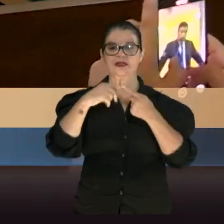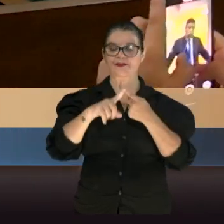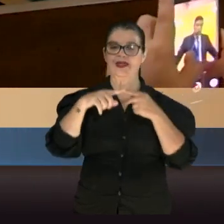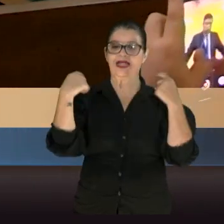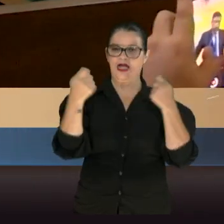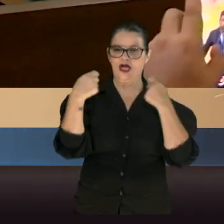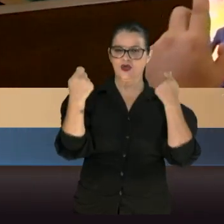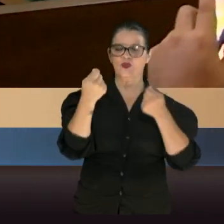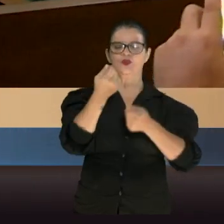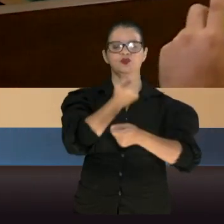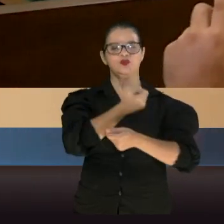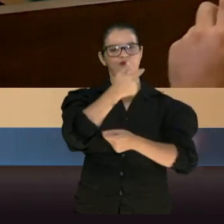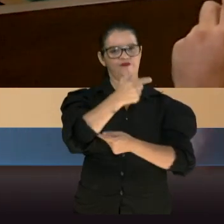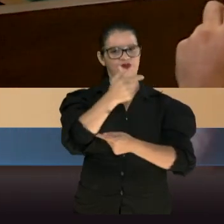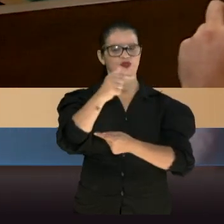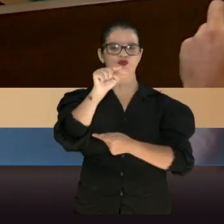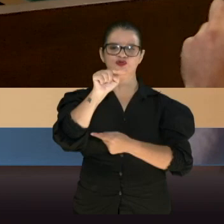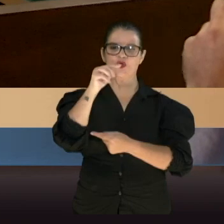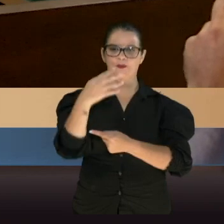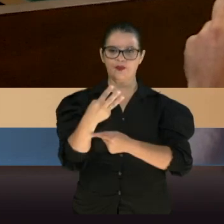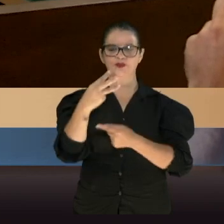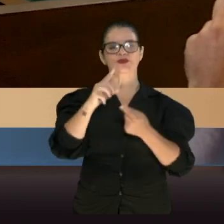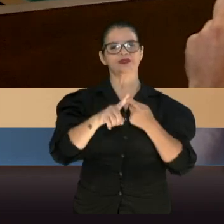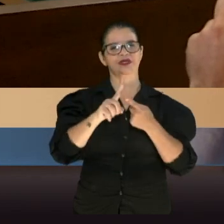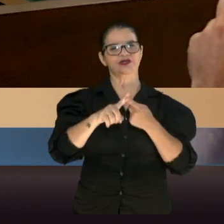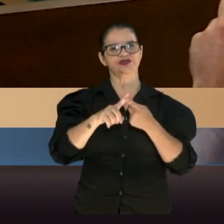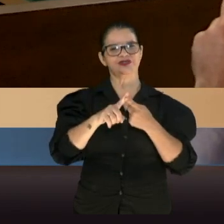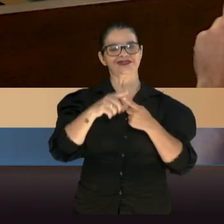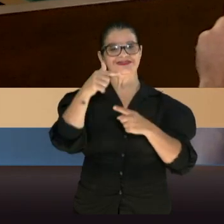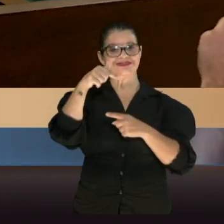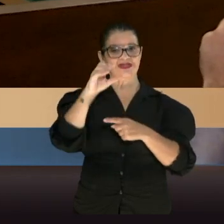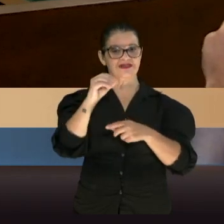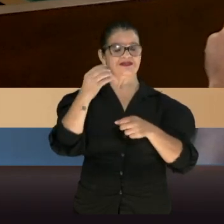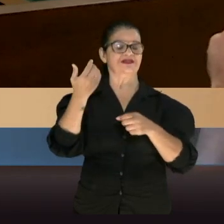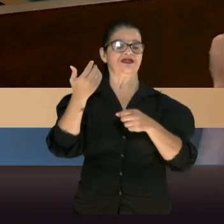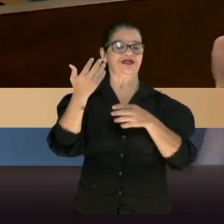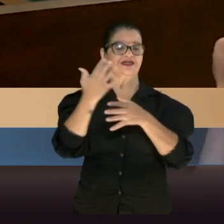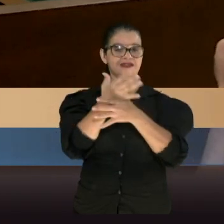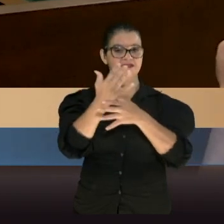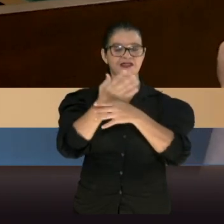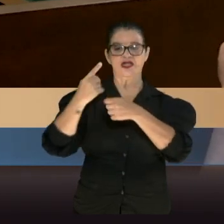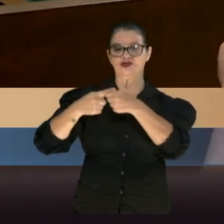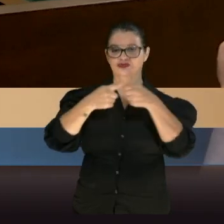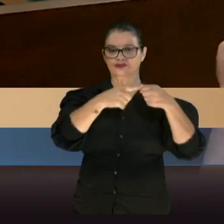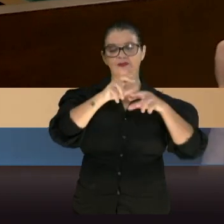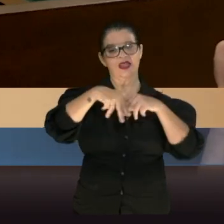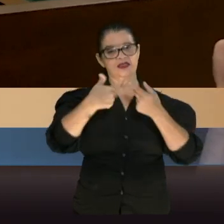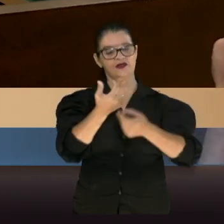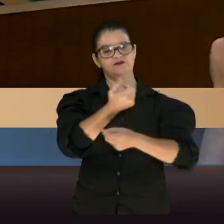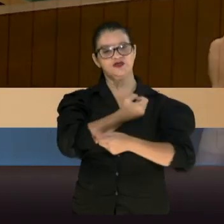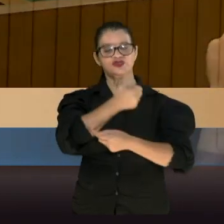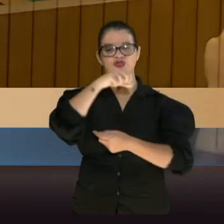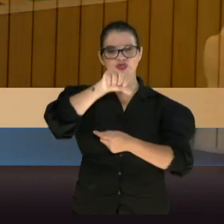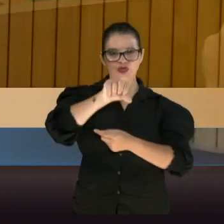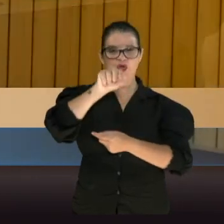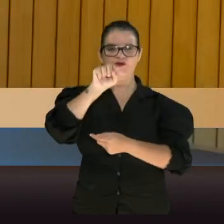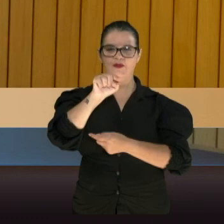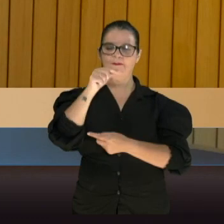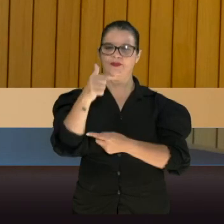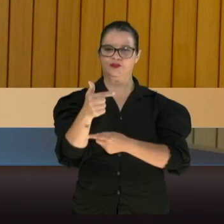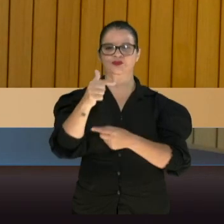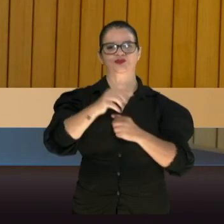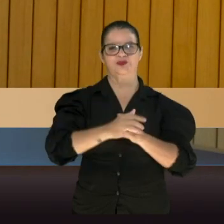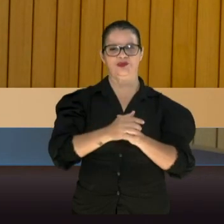Caruaru, no canal 22.3, em 70 cidades do interior, através do canal